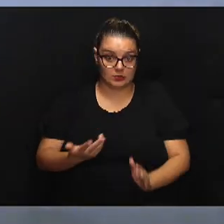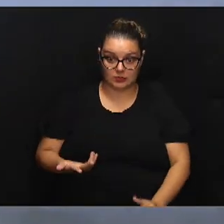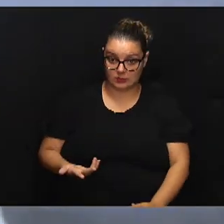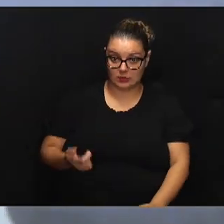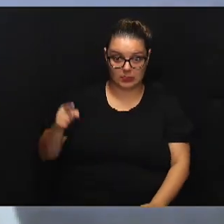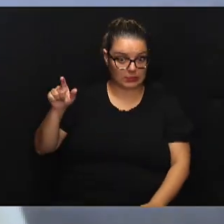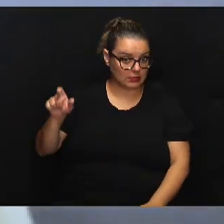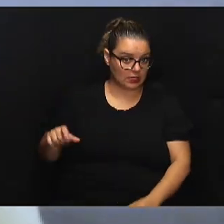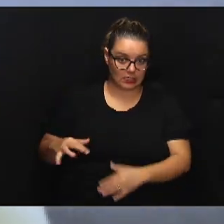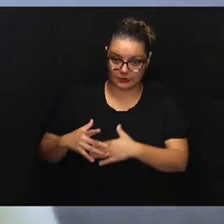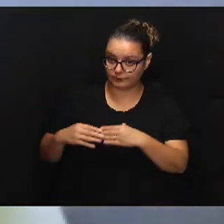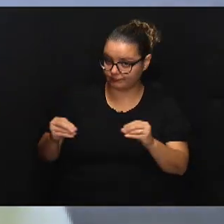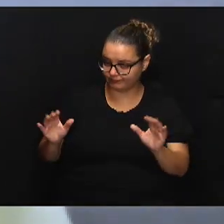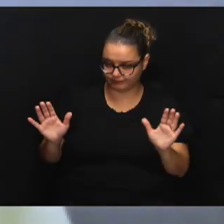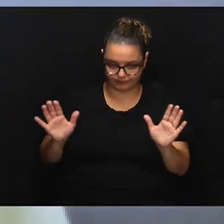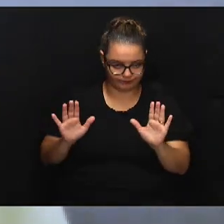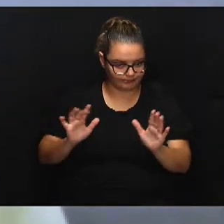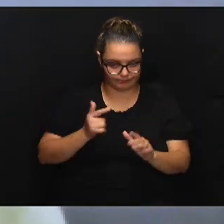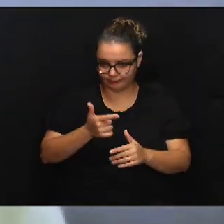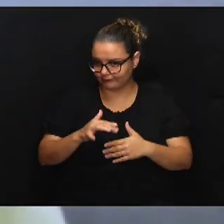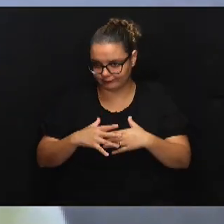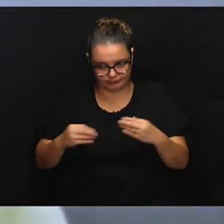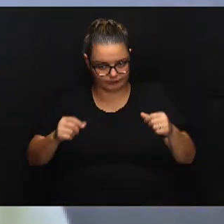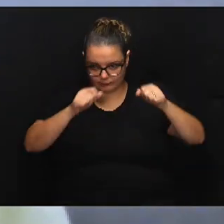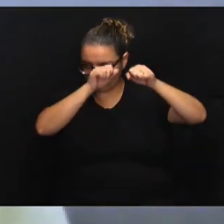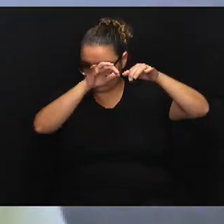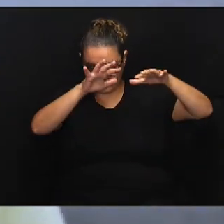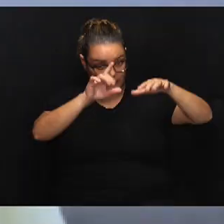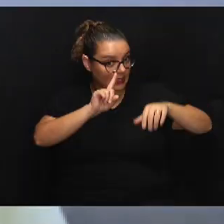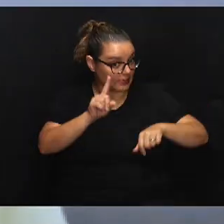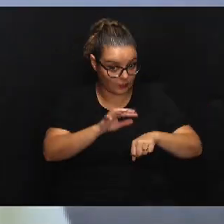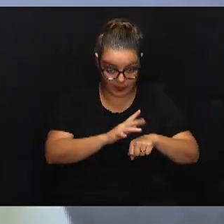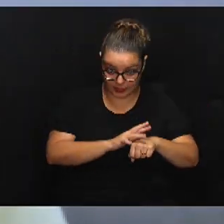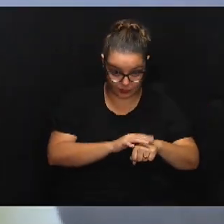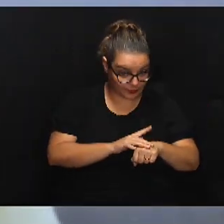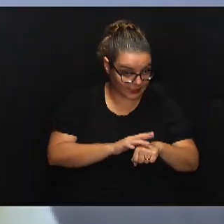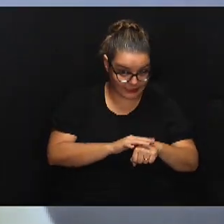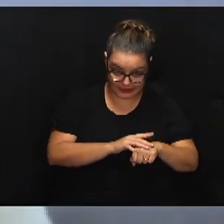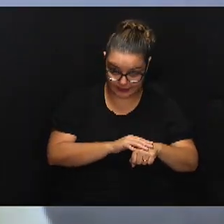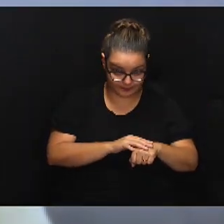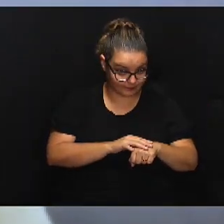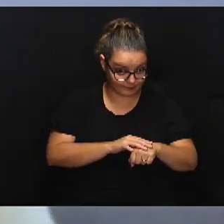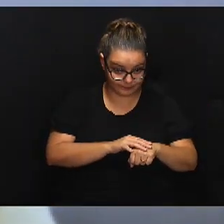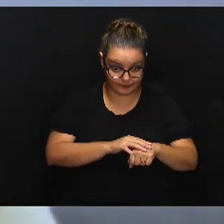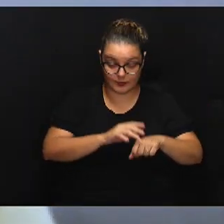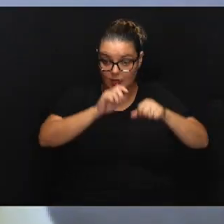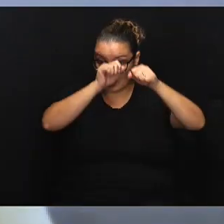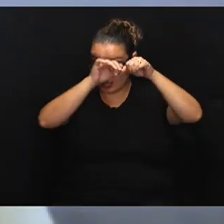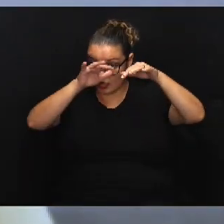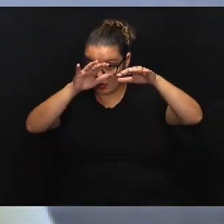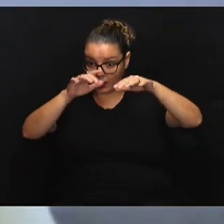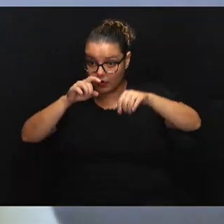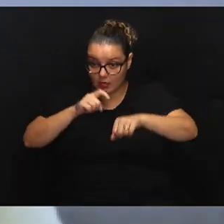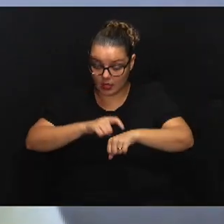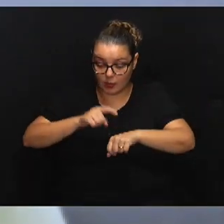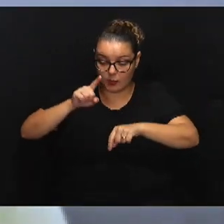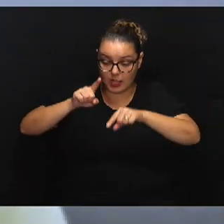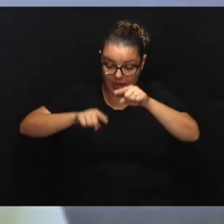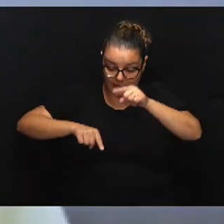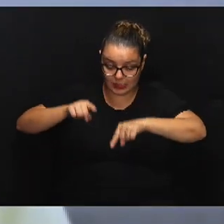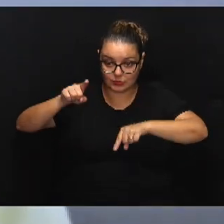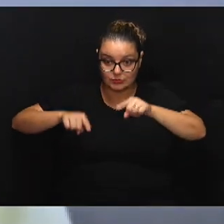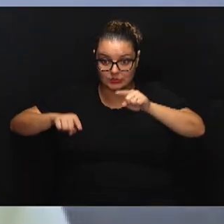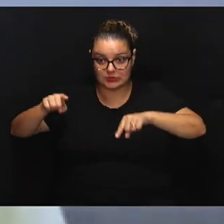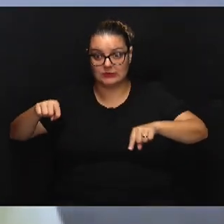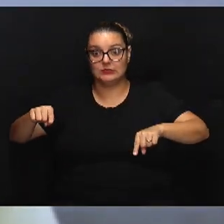curada. Não existe cura. Autismo não é doença. O autismo é uma alteração